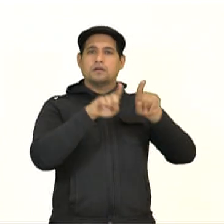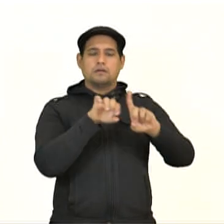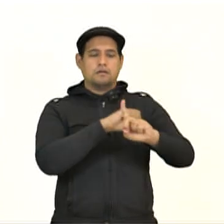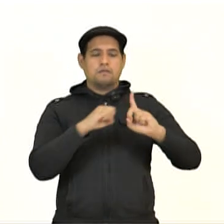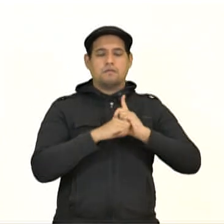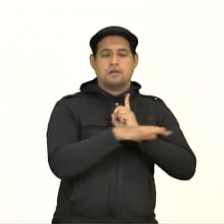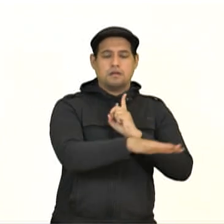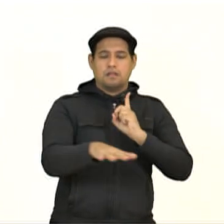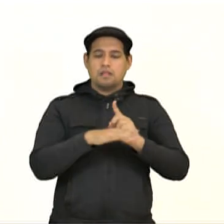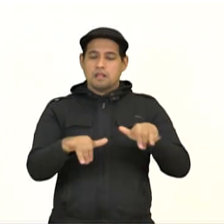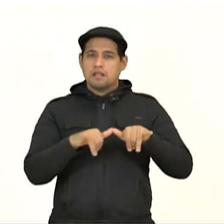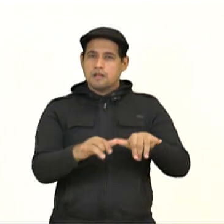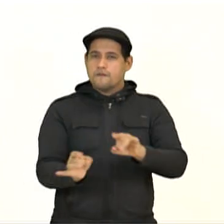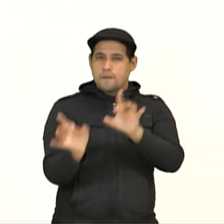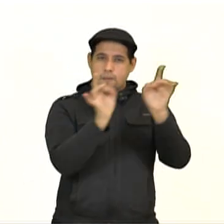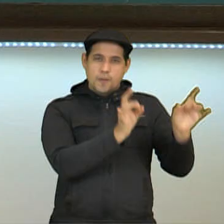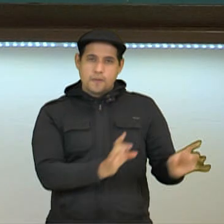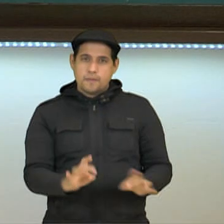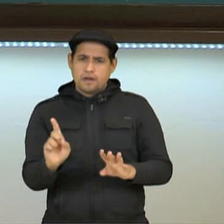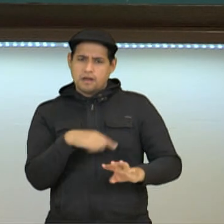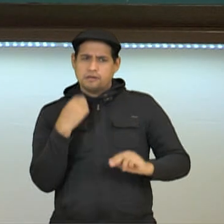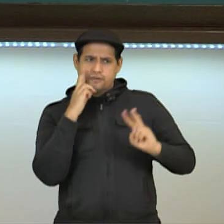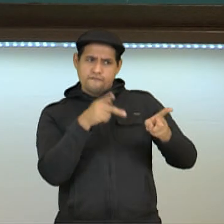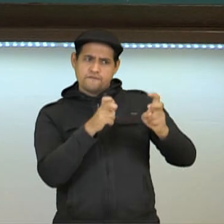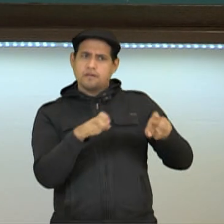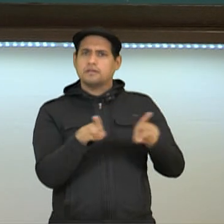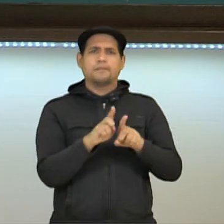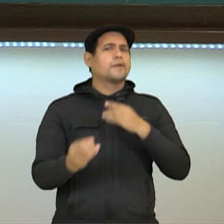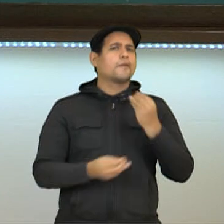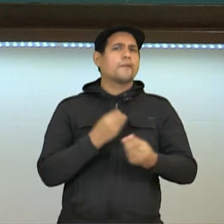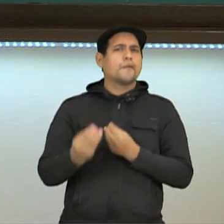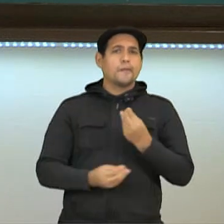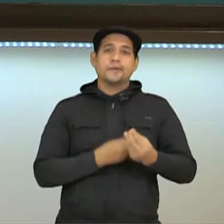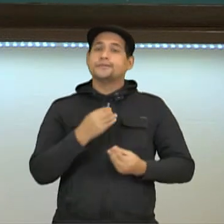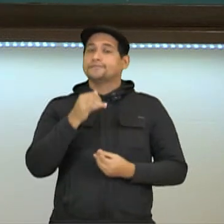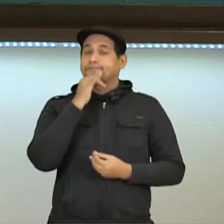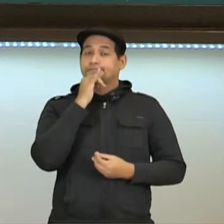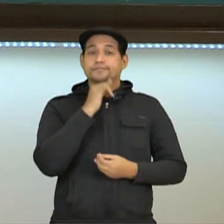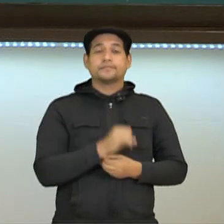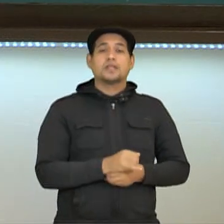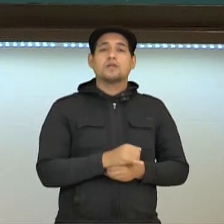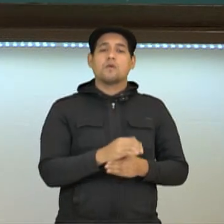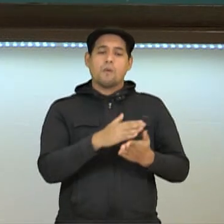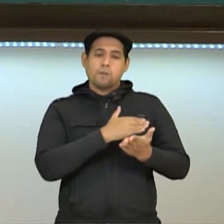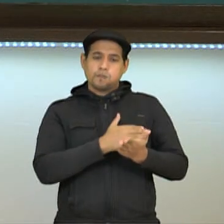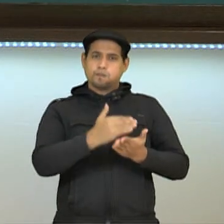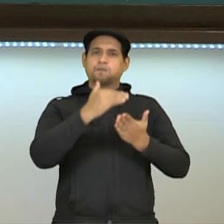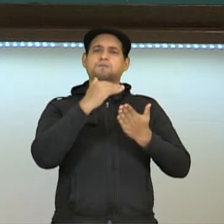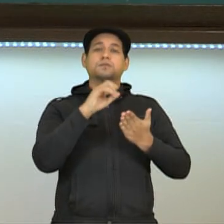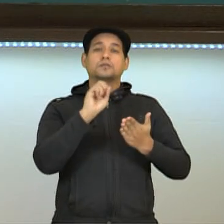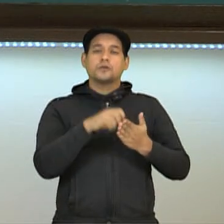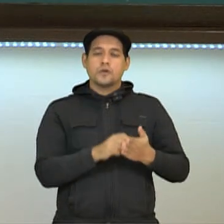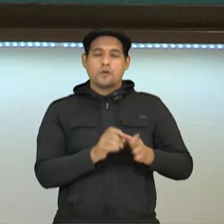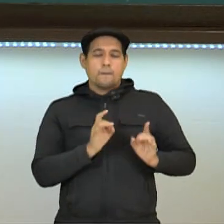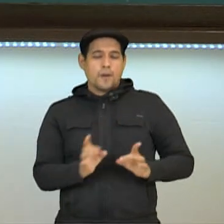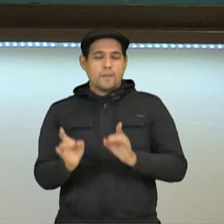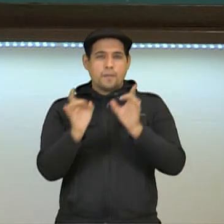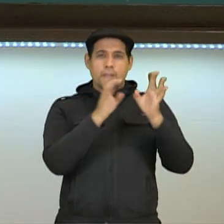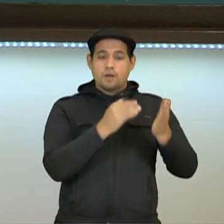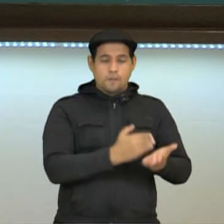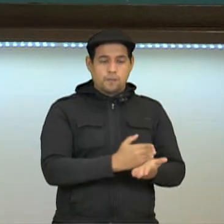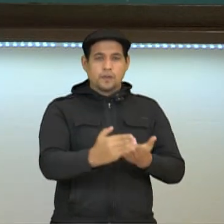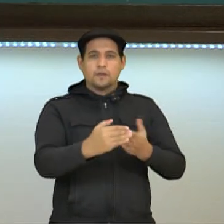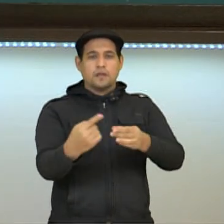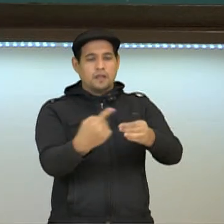sociedade mercantil. Então nós já vimos isso, né? A partir do renascimento do comércio, a partir do renascimento das